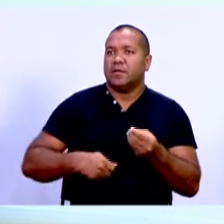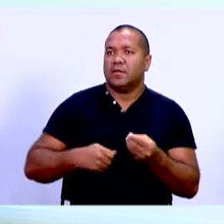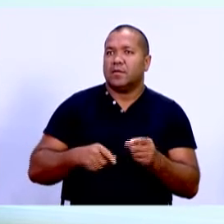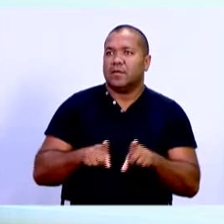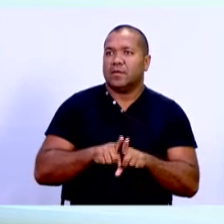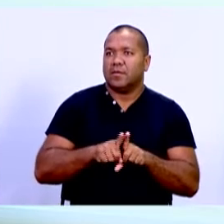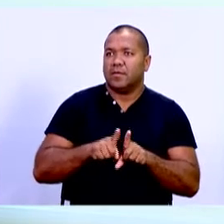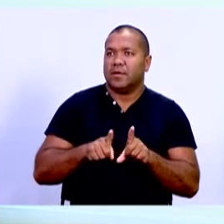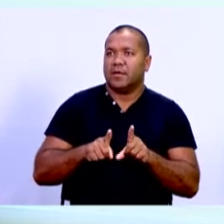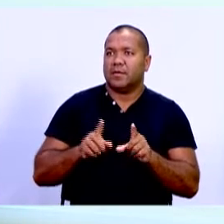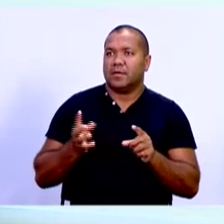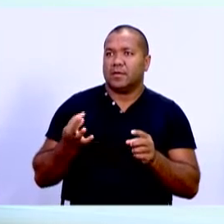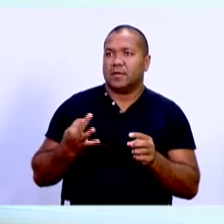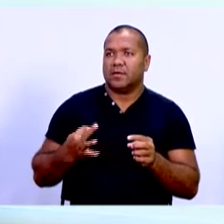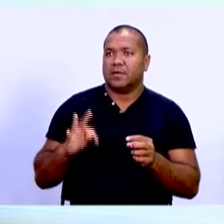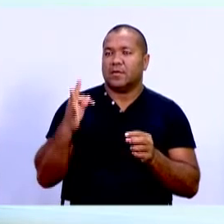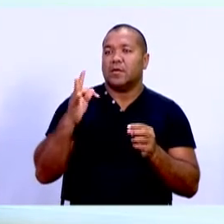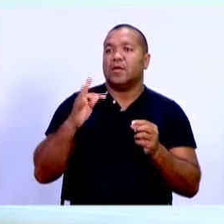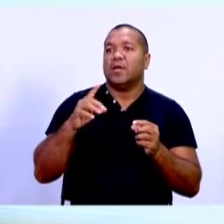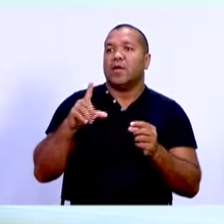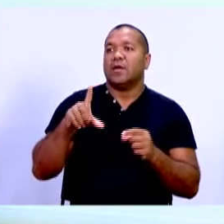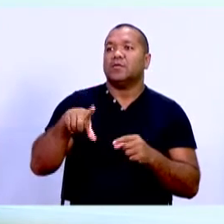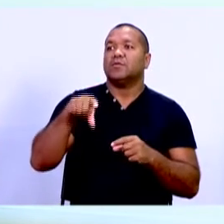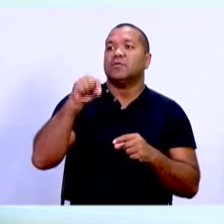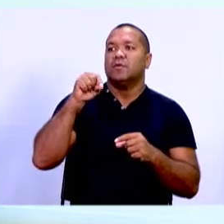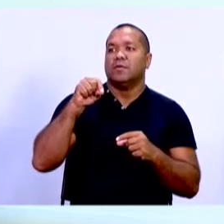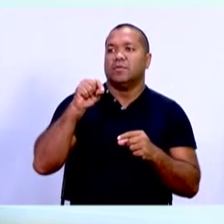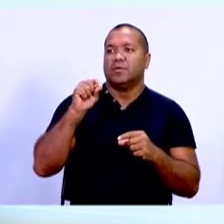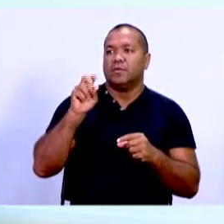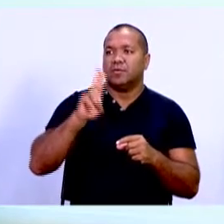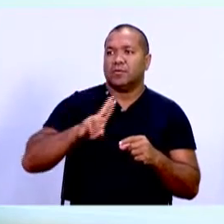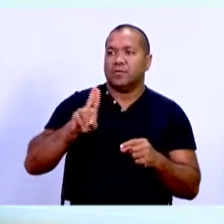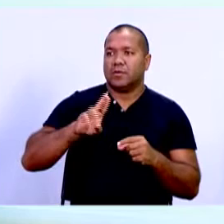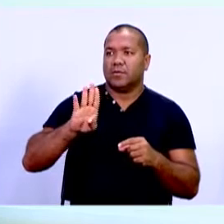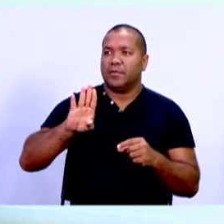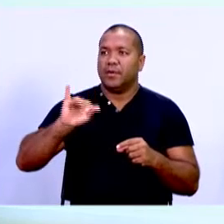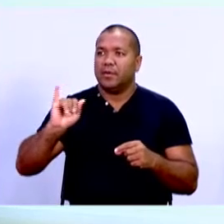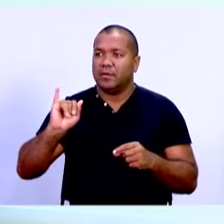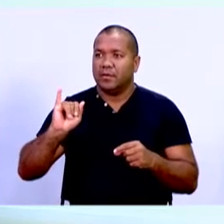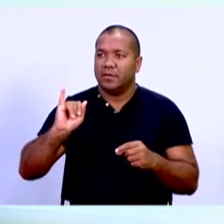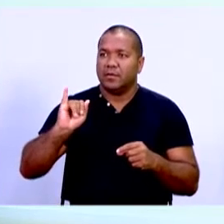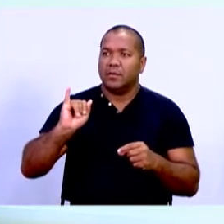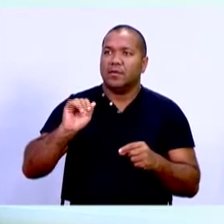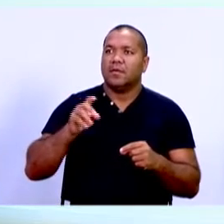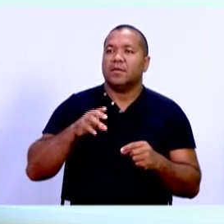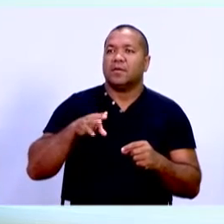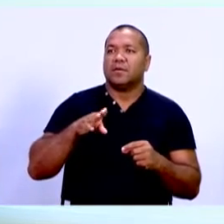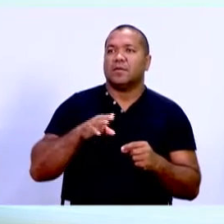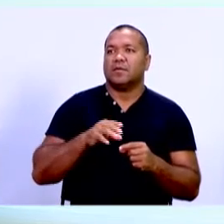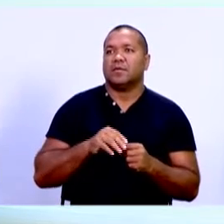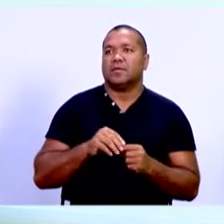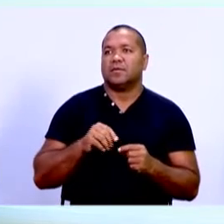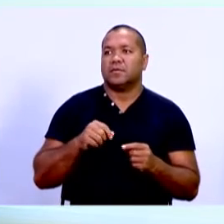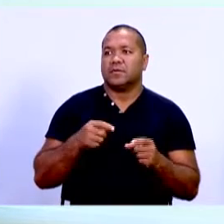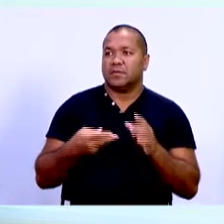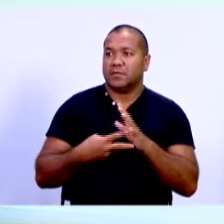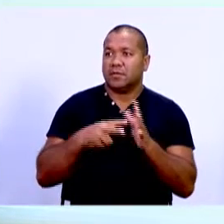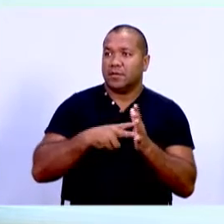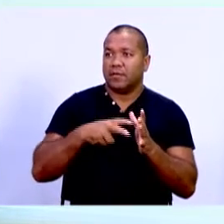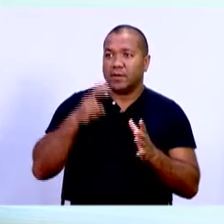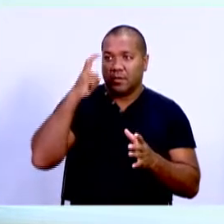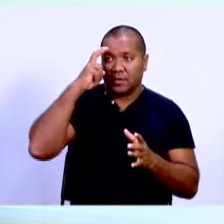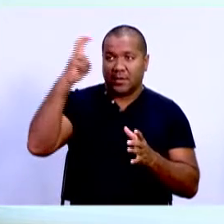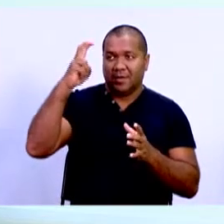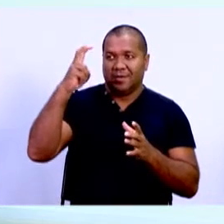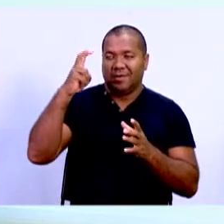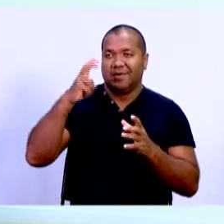tecnologia, daí optou-se por utilizar uma ferramenta de BI. BI é Business Intelligence, ou inteligência de